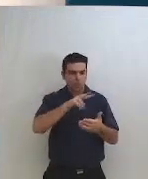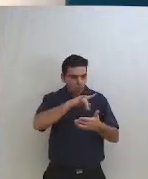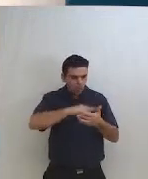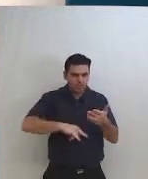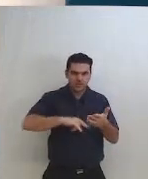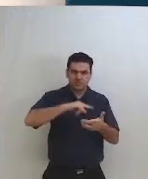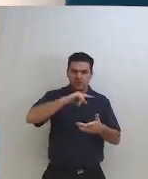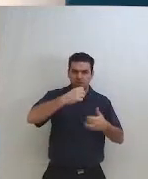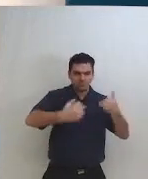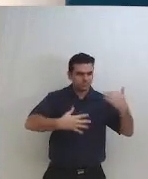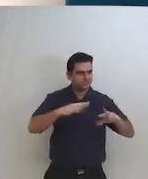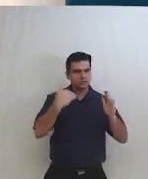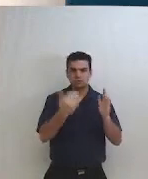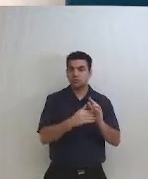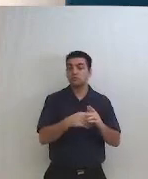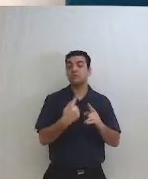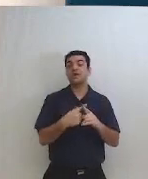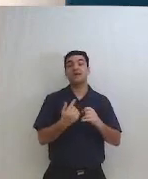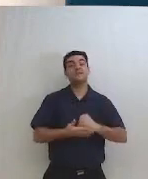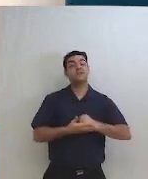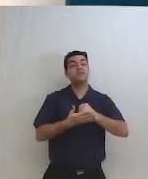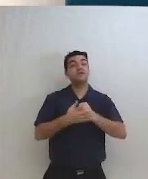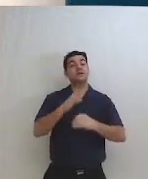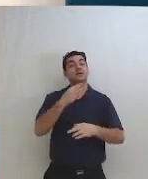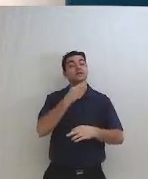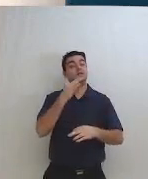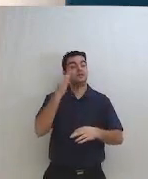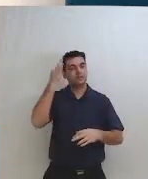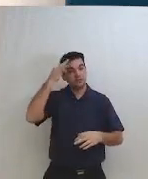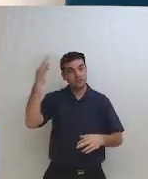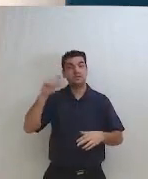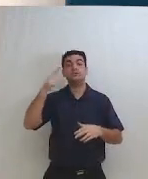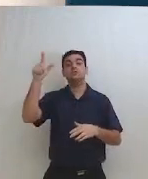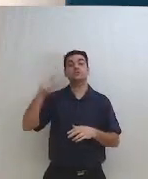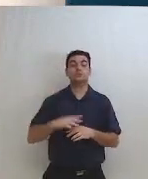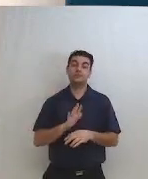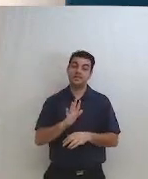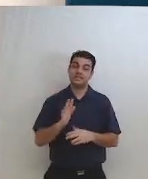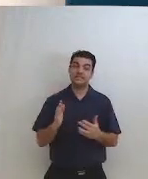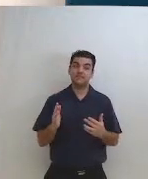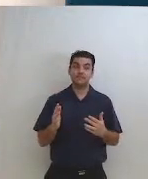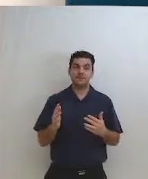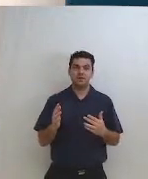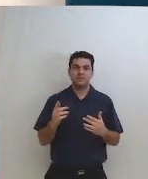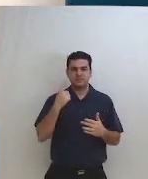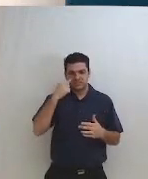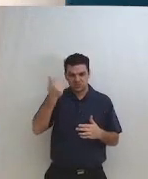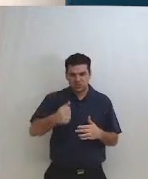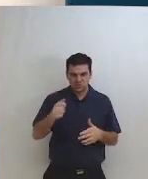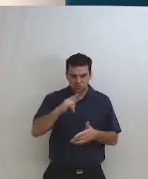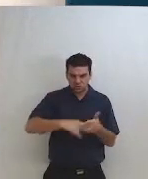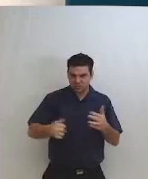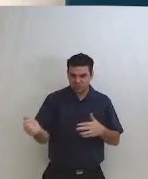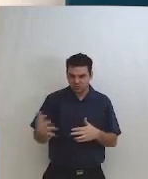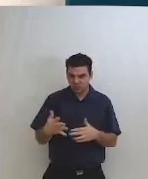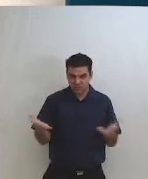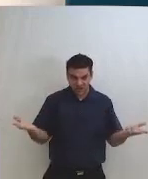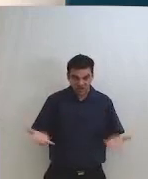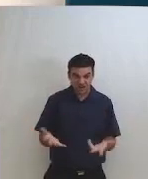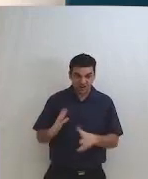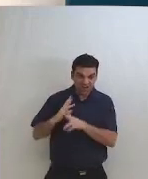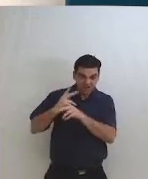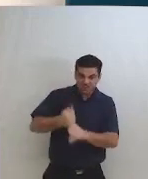declaração foi favorável à tese formulada em seu favor. Ademais, é admissível juntar documentos novos, inclusive na fase recursal, desde que não se